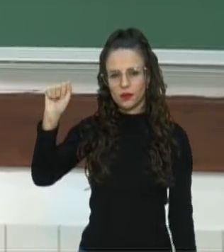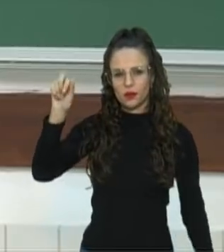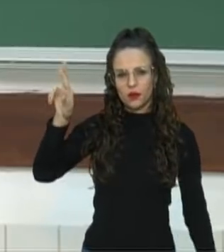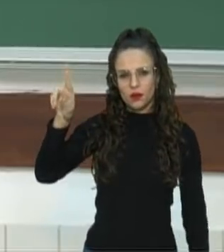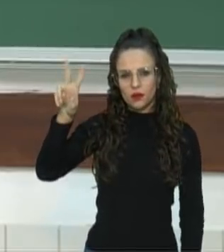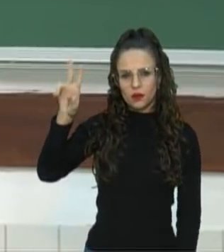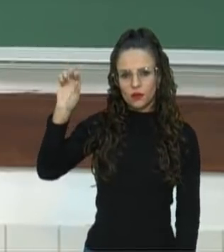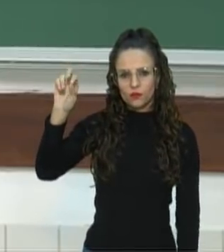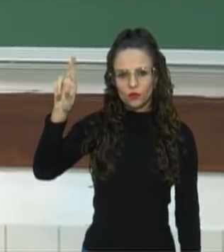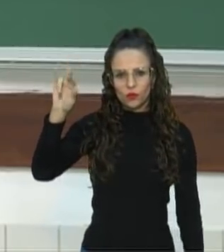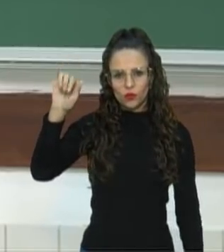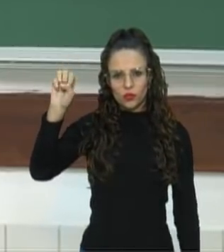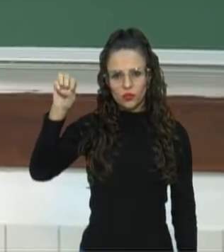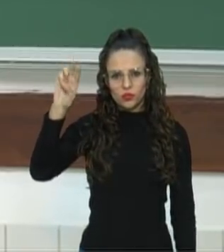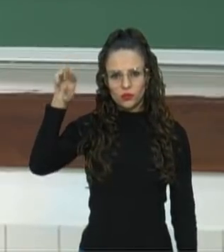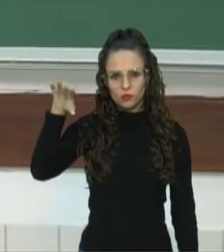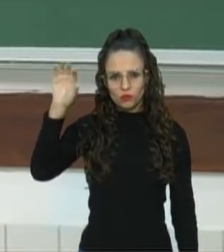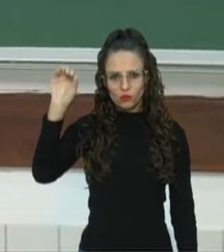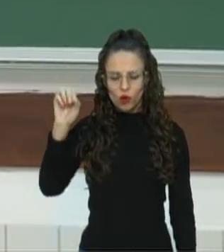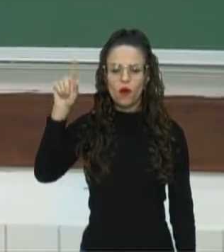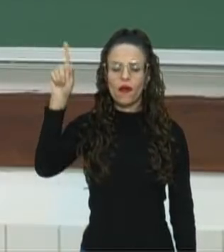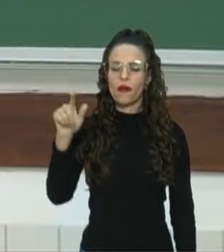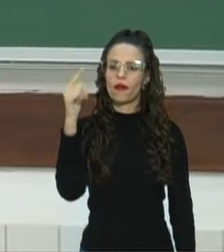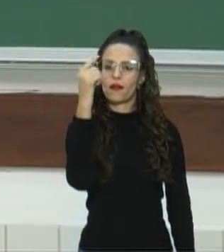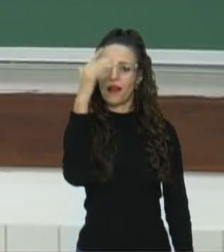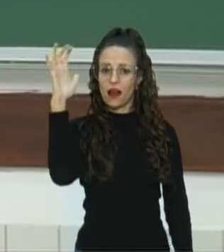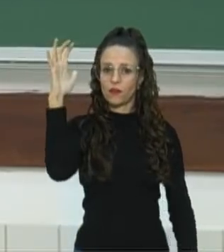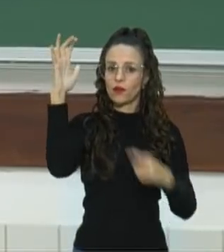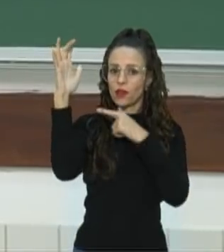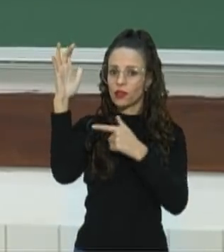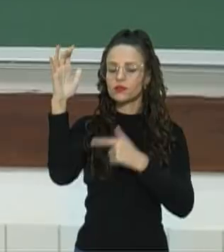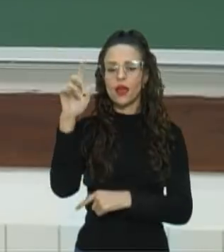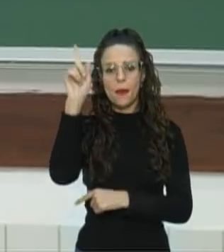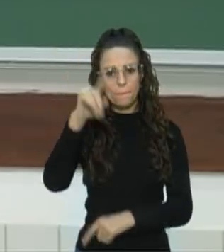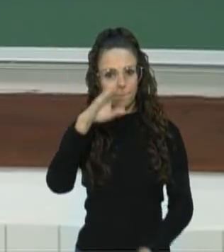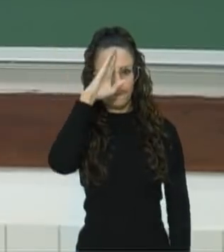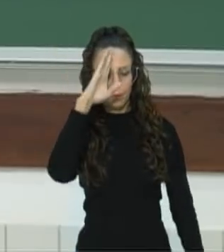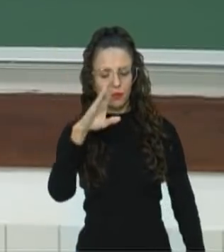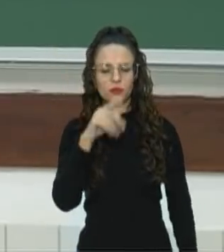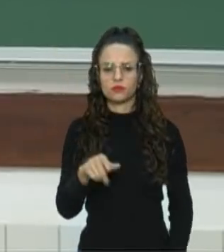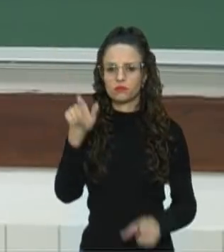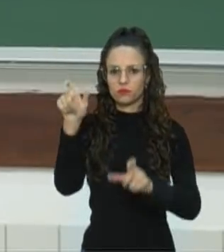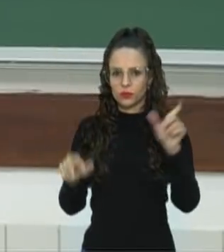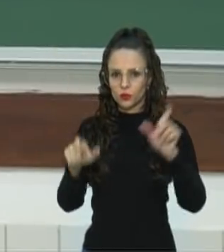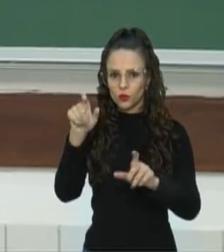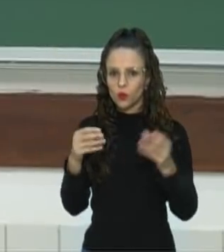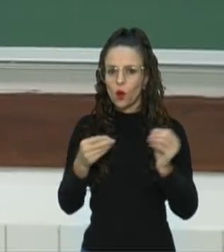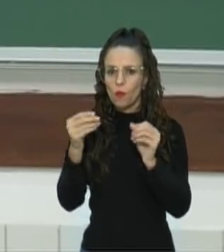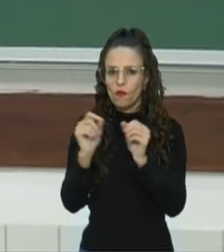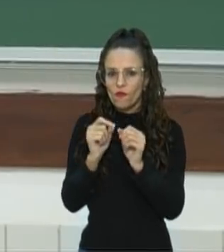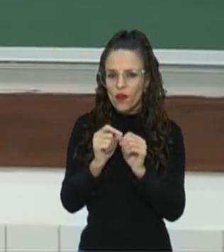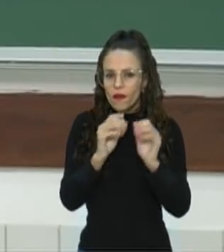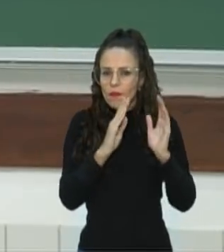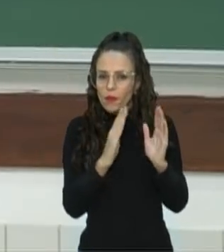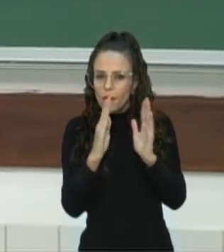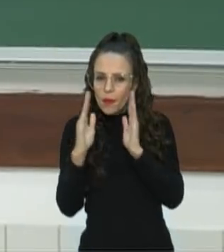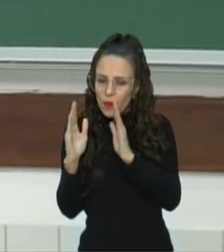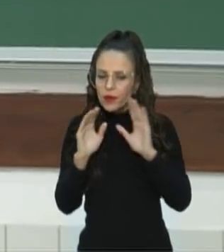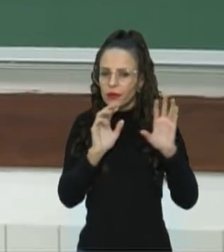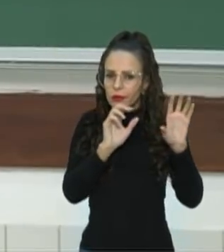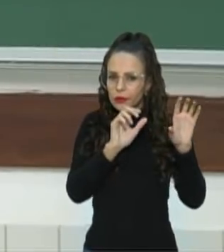árvores, você cria obstáculos, cria passagens que os praticantes devem estar realizando esse percurso para